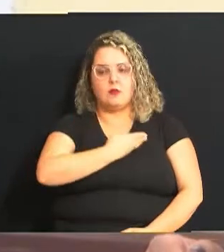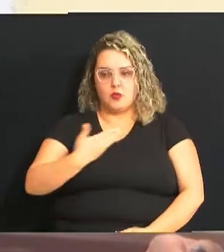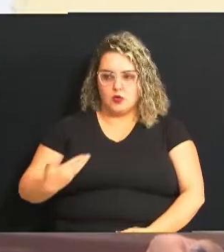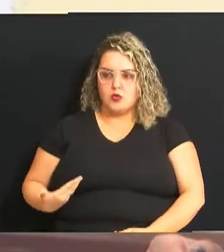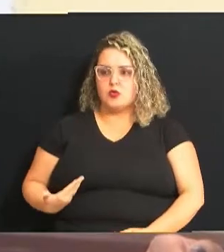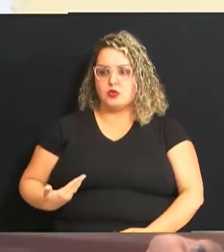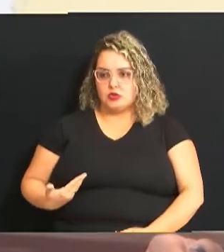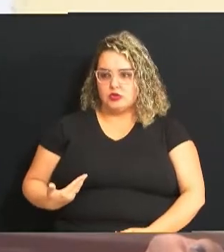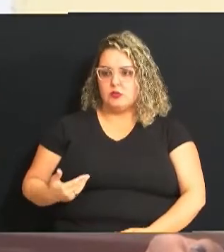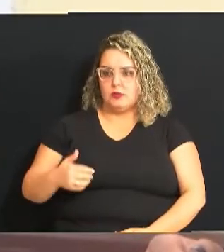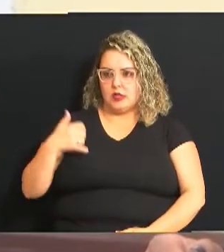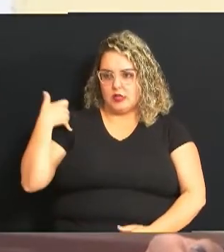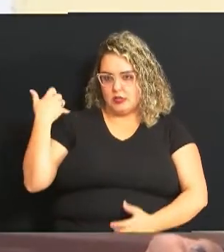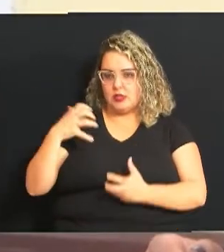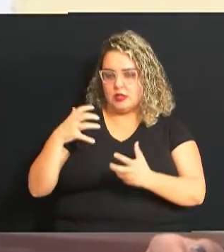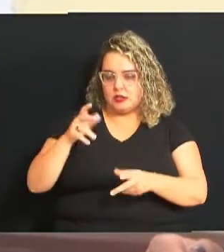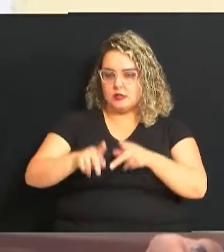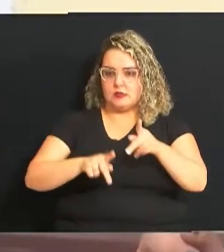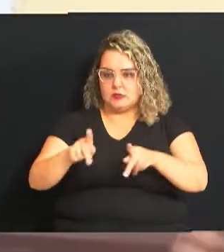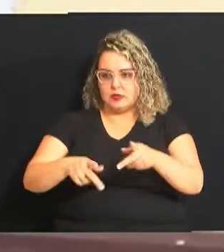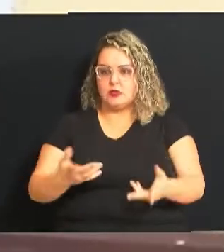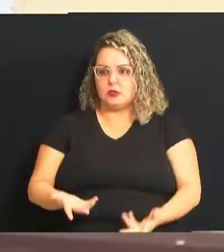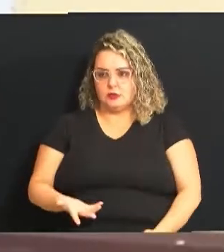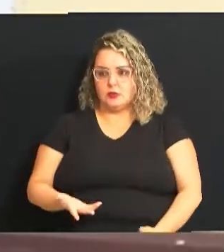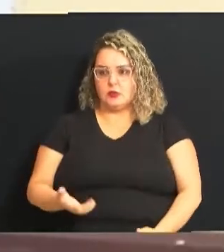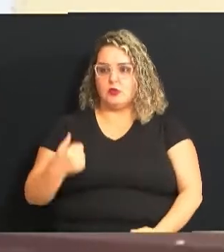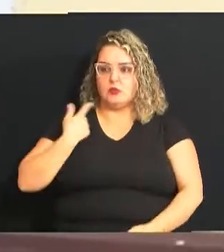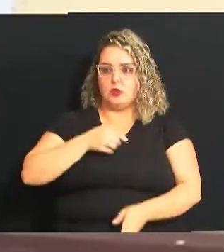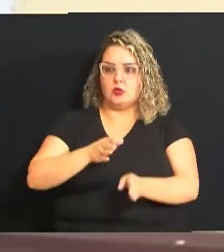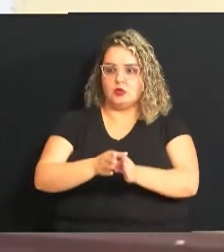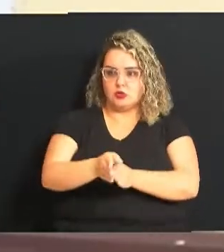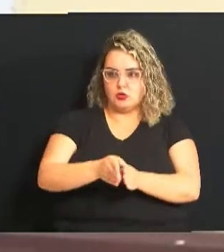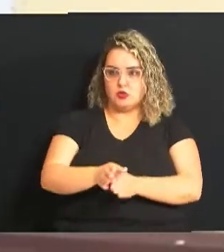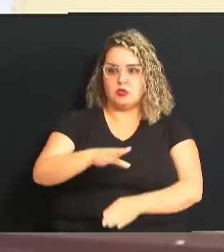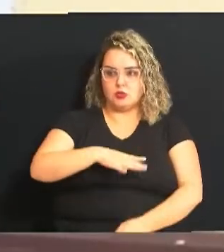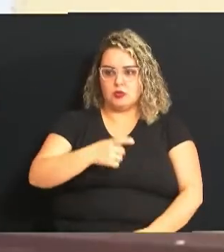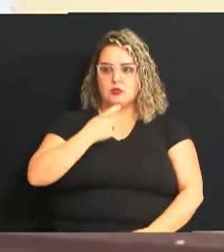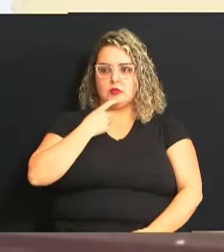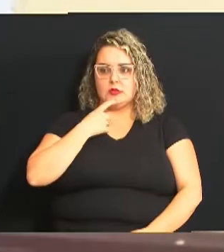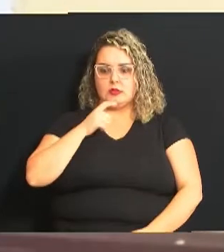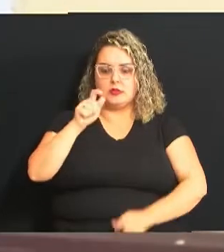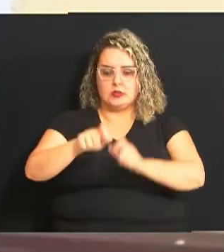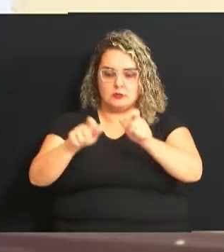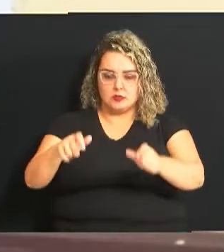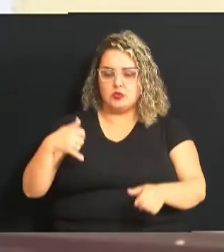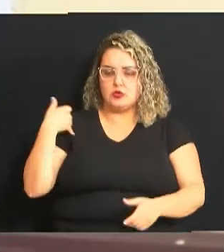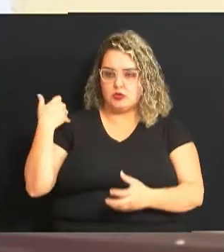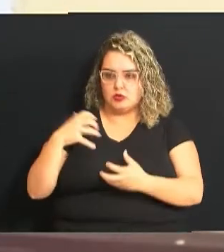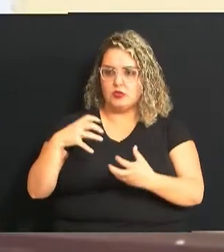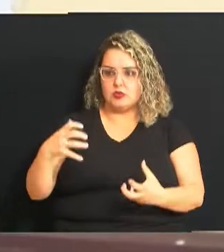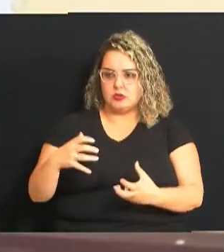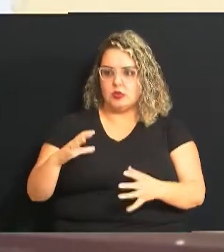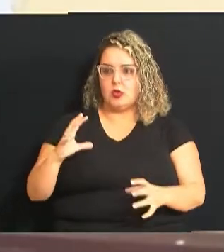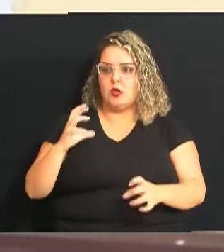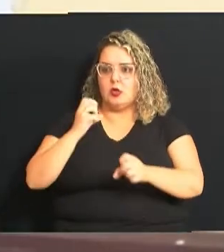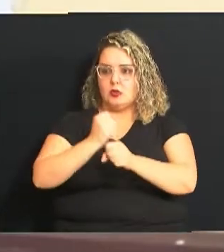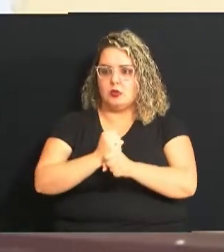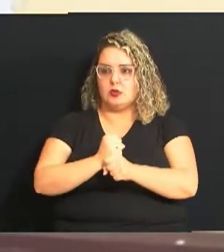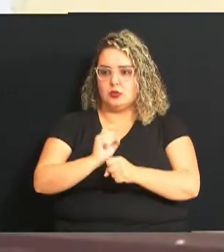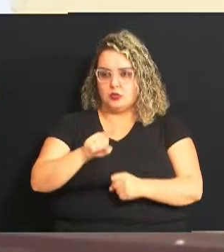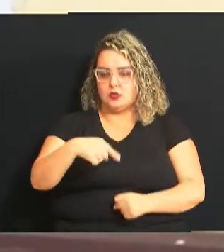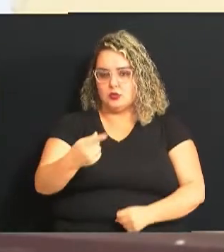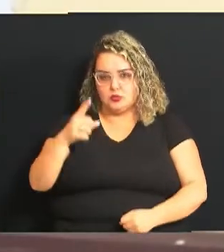Gosto sempre de ressaltar, o nosso Conselho Municipal dos Direitos da Pessoa Idosa está completando agora no próximo